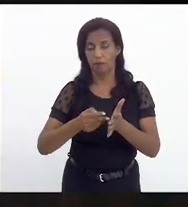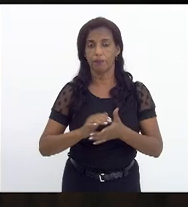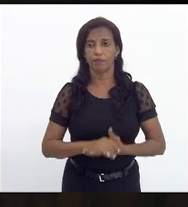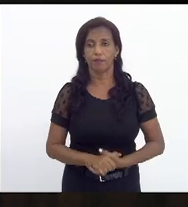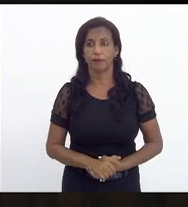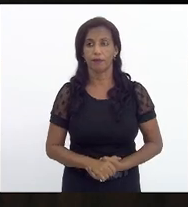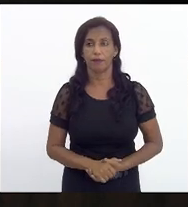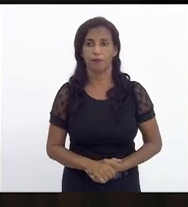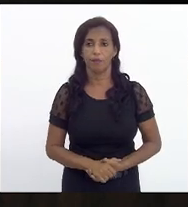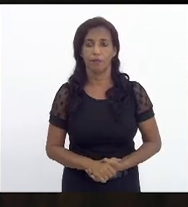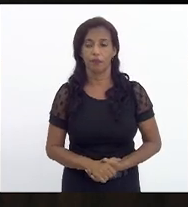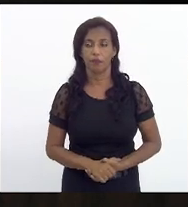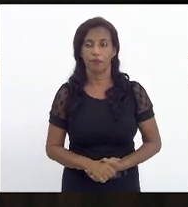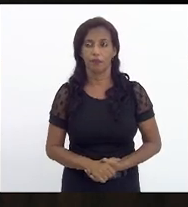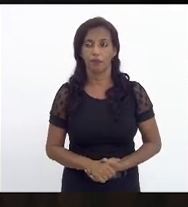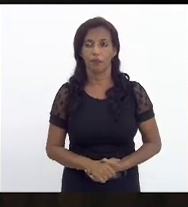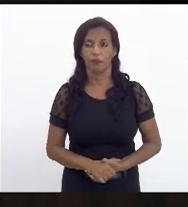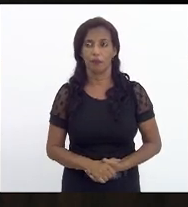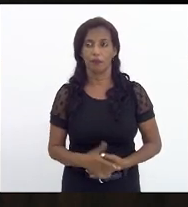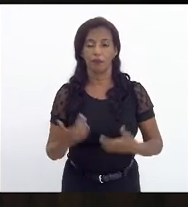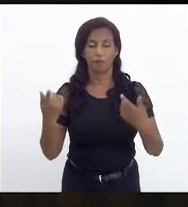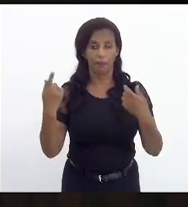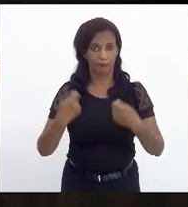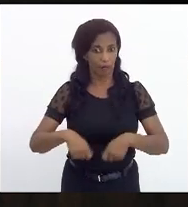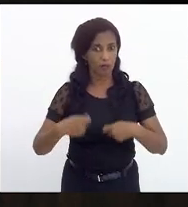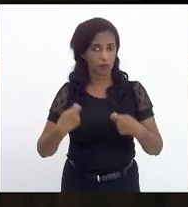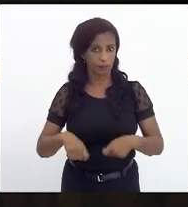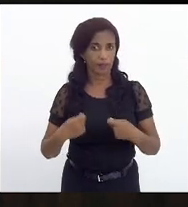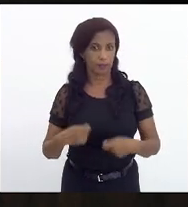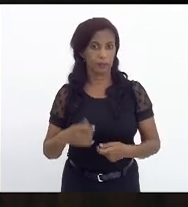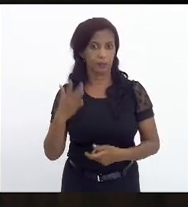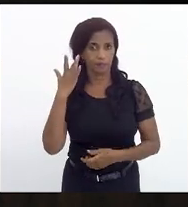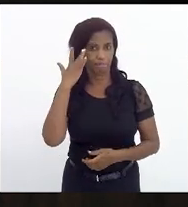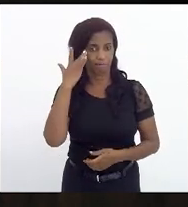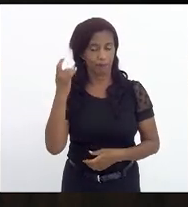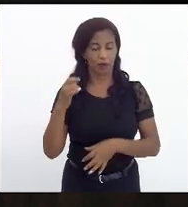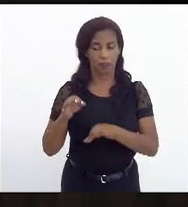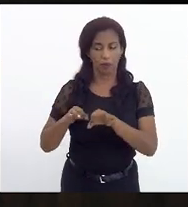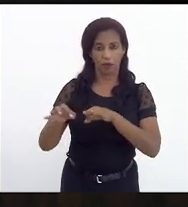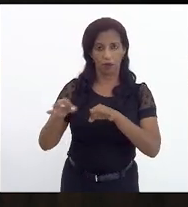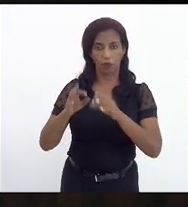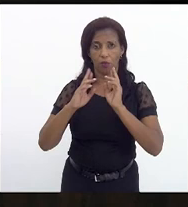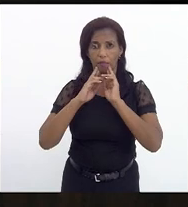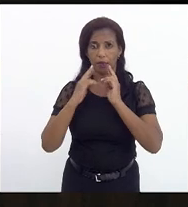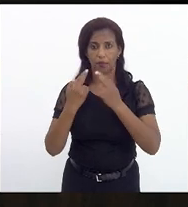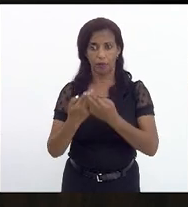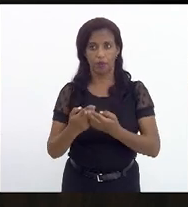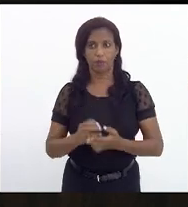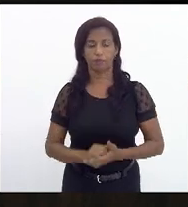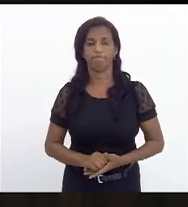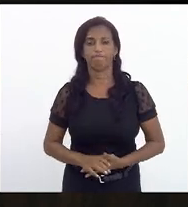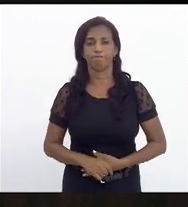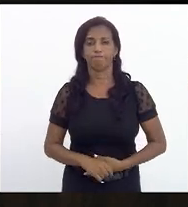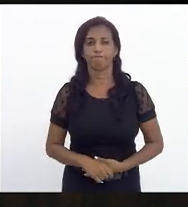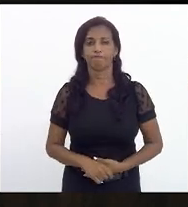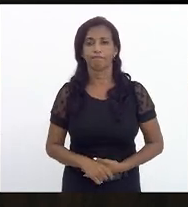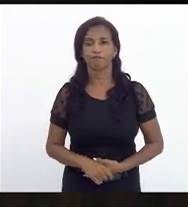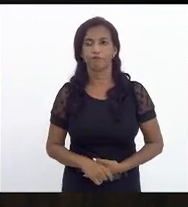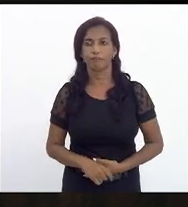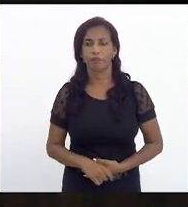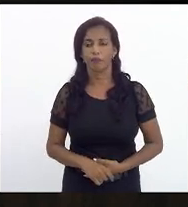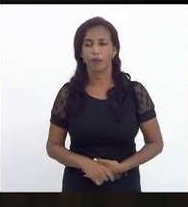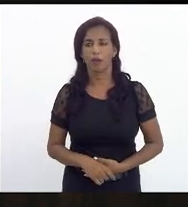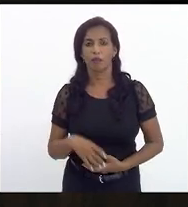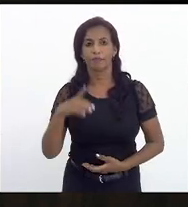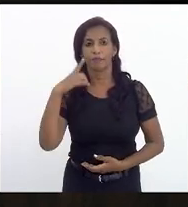semana. Mas precisa fazer... A gente precisa fazer... Pela forma, a reunião. Os ritos. Pela ordem, deputada